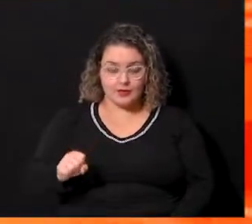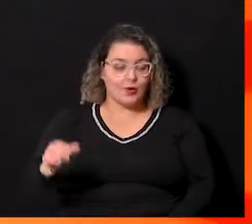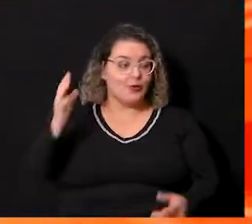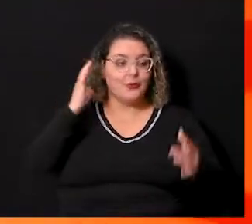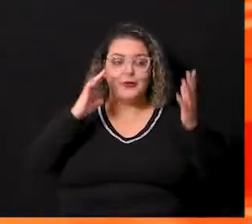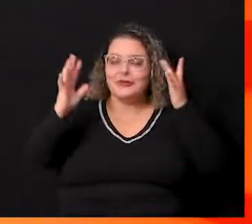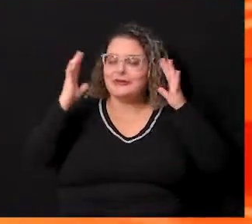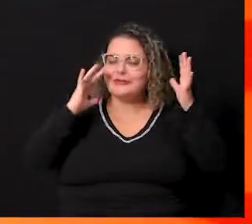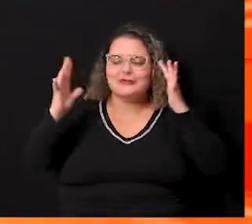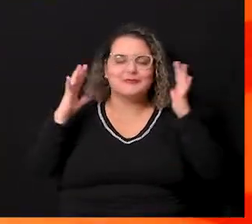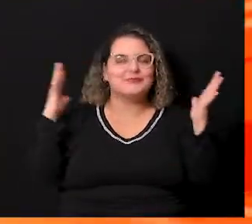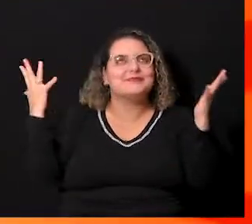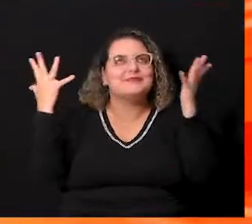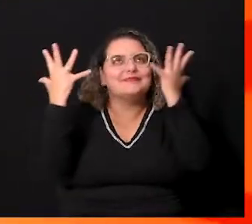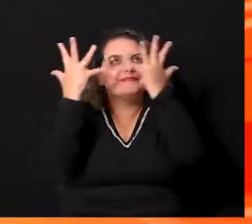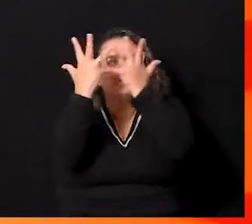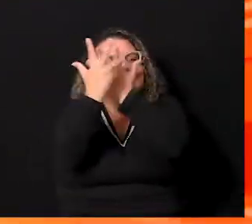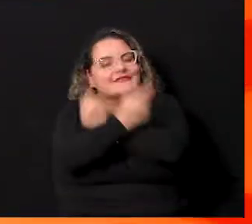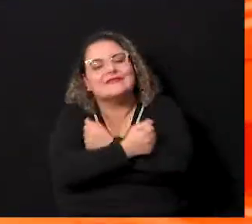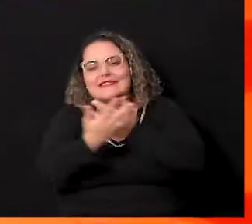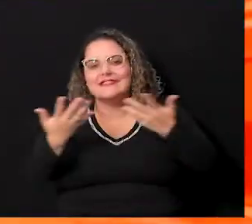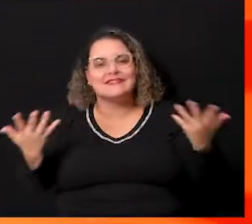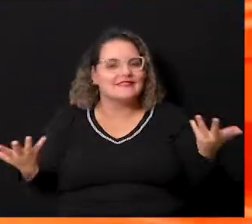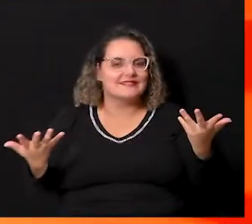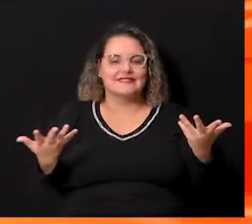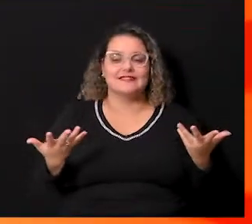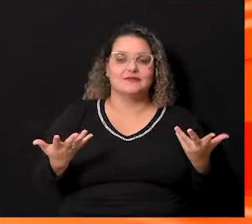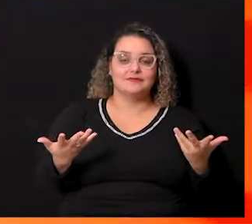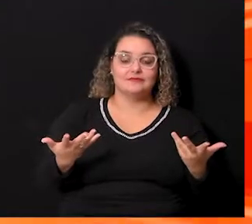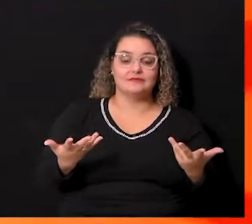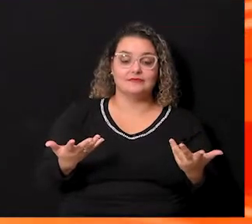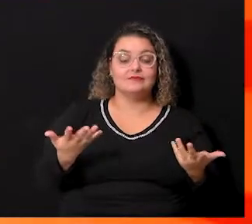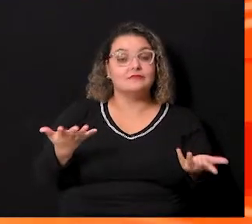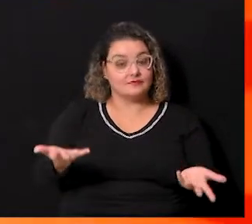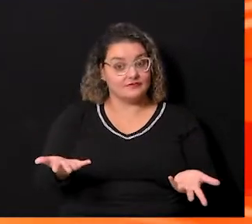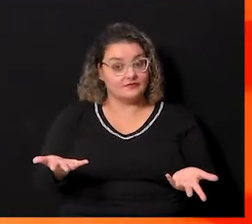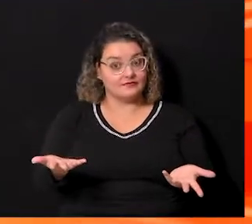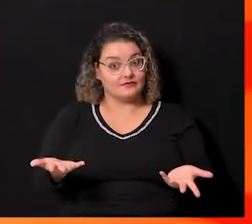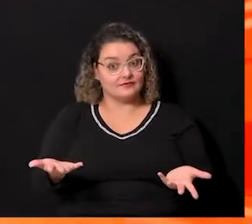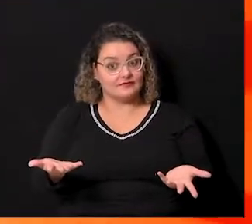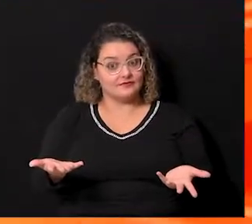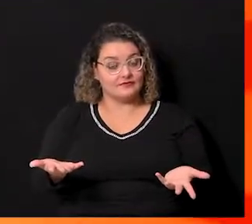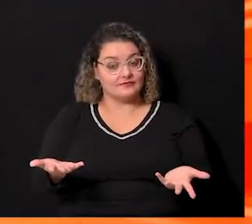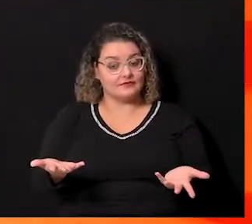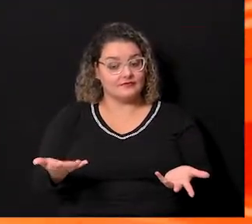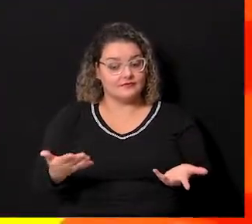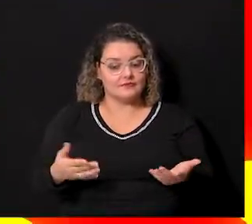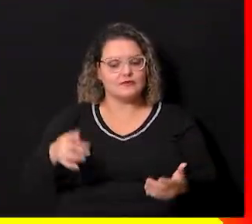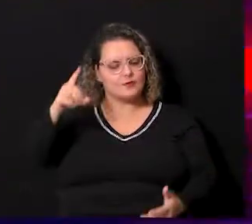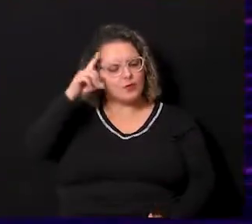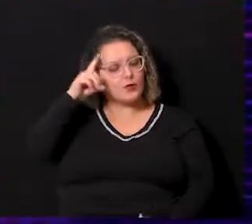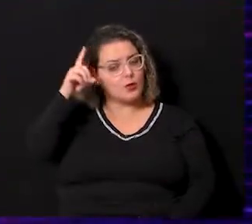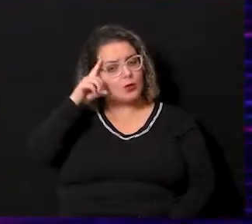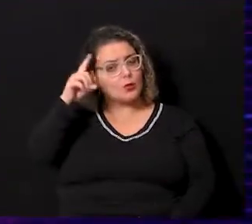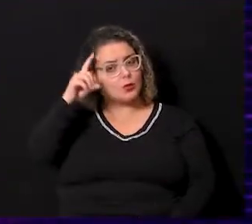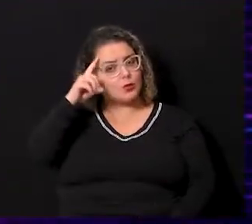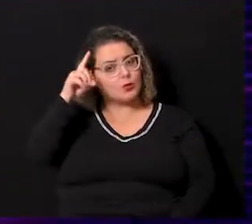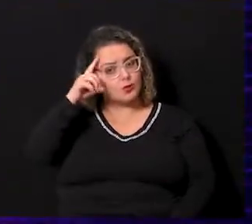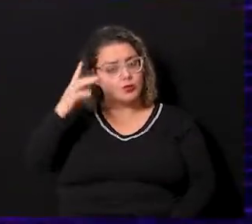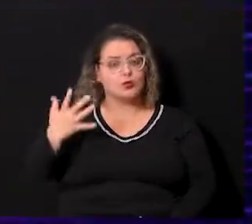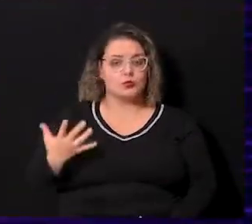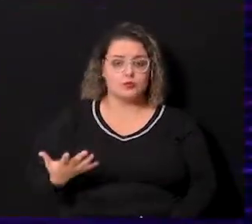sonhos mais bonitos, mais róseos, vamos dizer assim, e aí ela deve, todos os